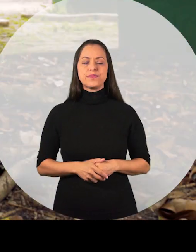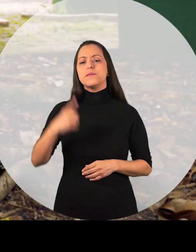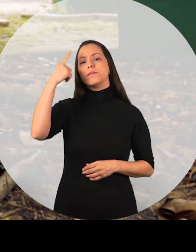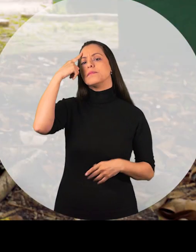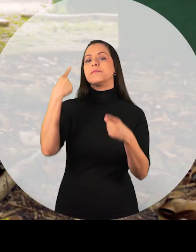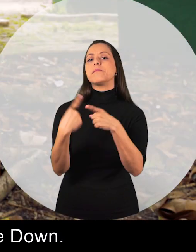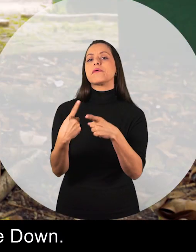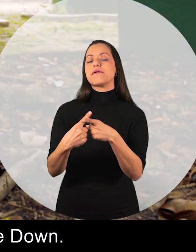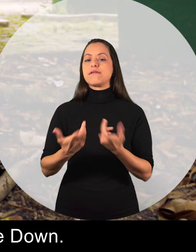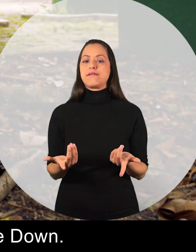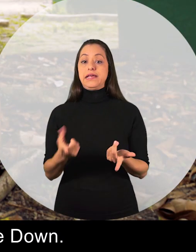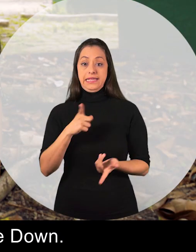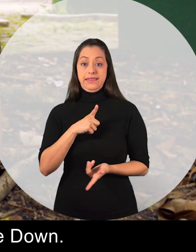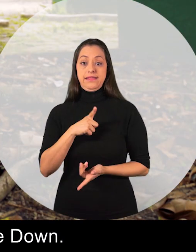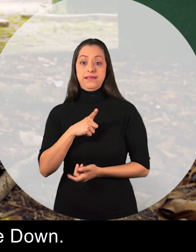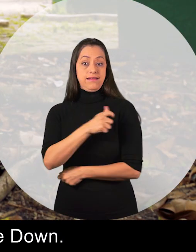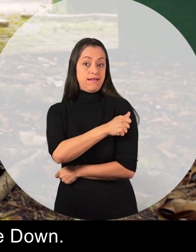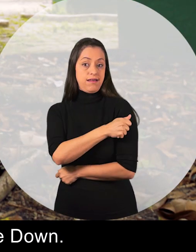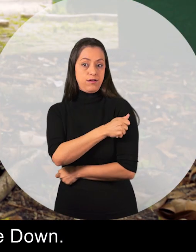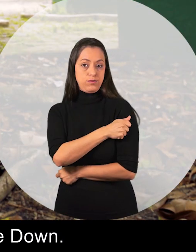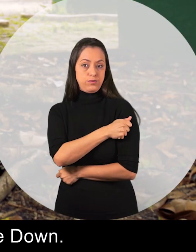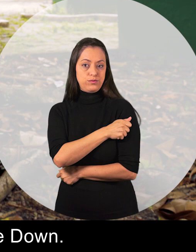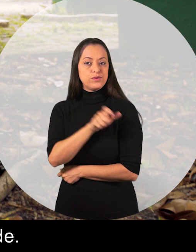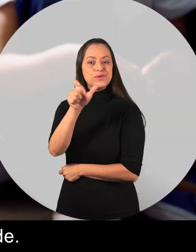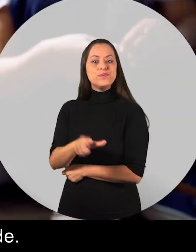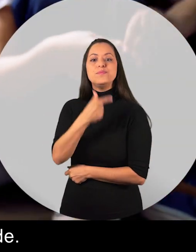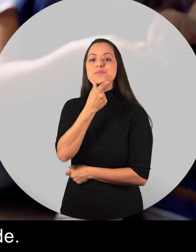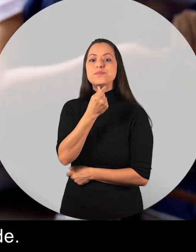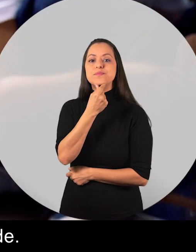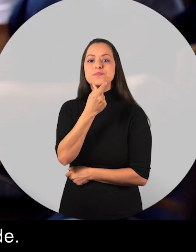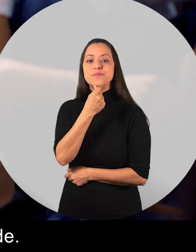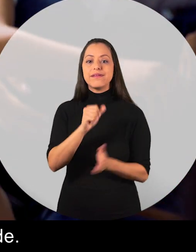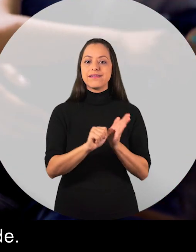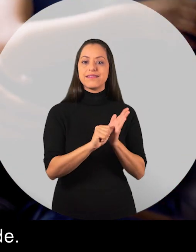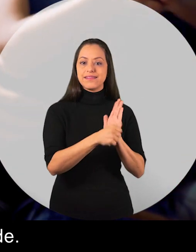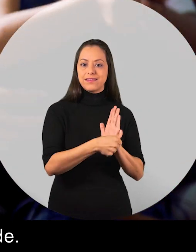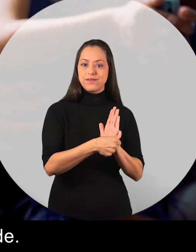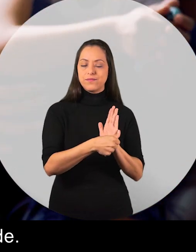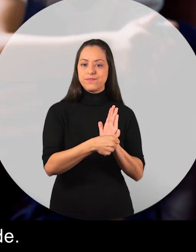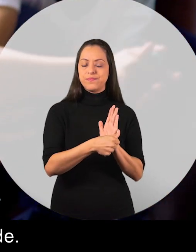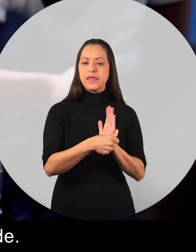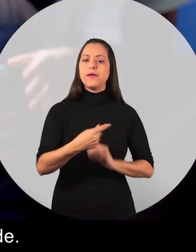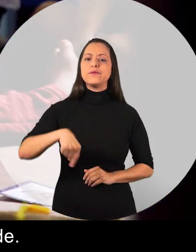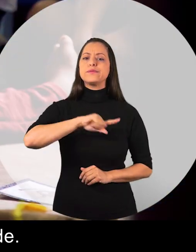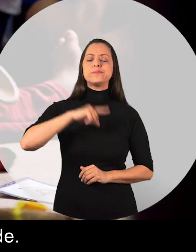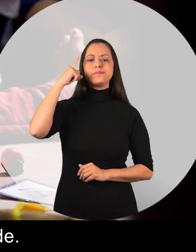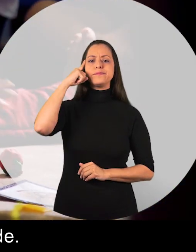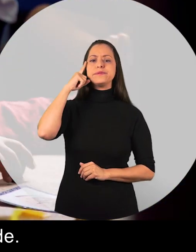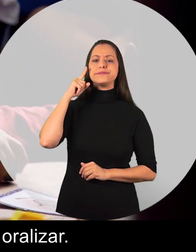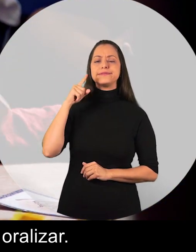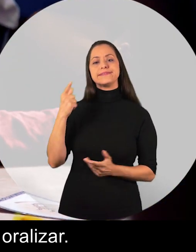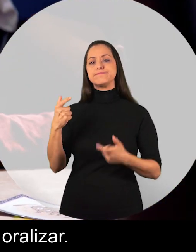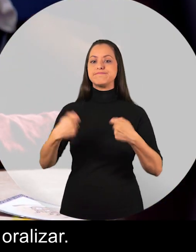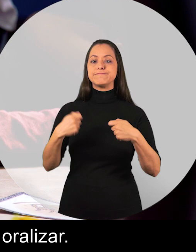porque a gente tem um aluno que tem síndrome de Down. A princípio, a gente pensou na oralidade,